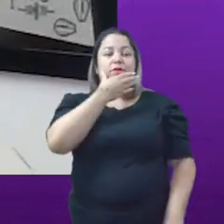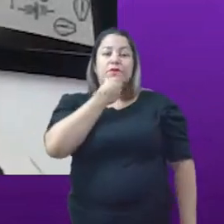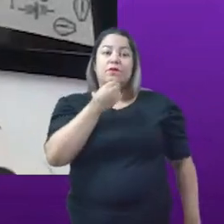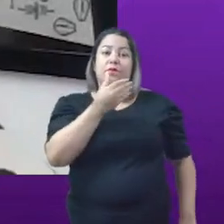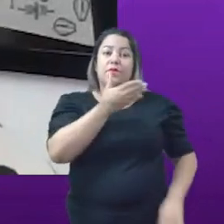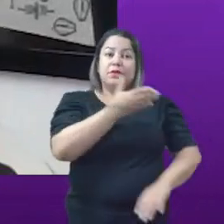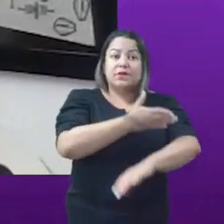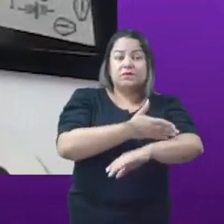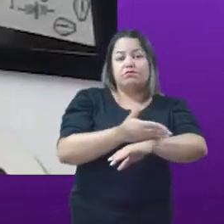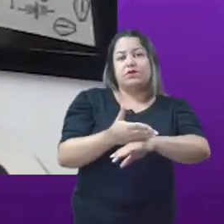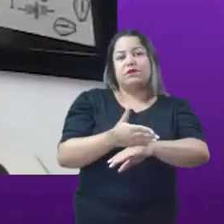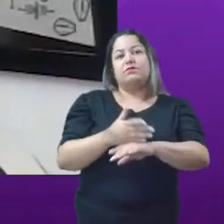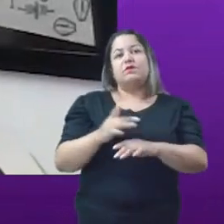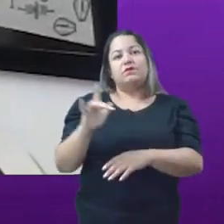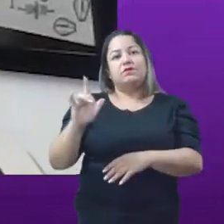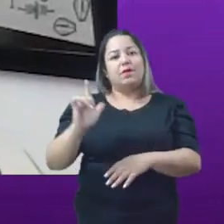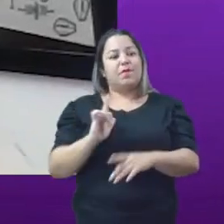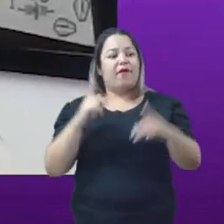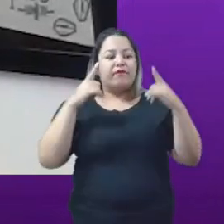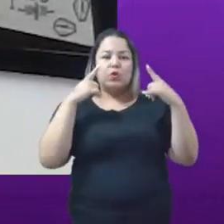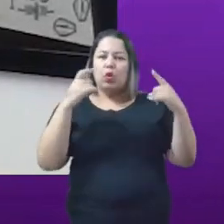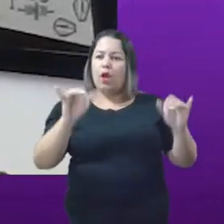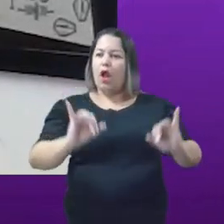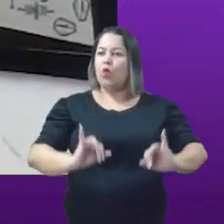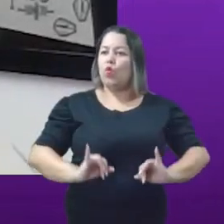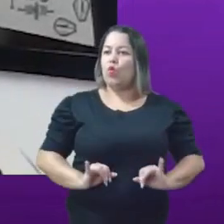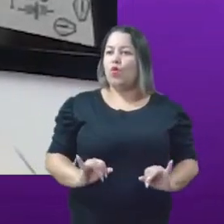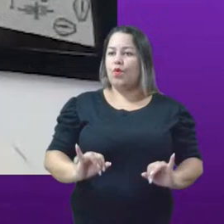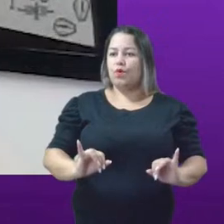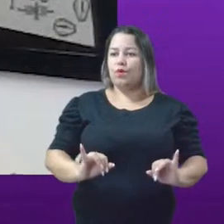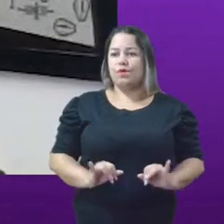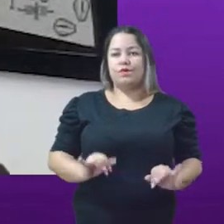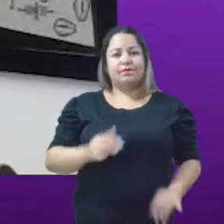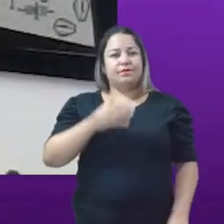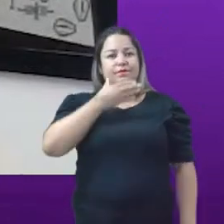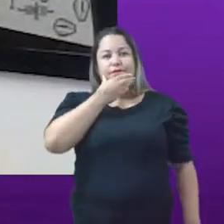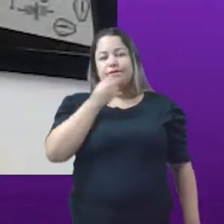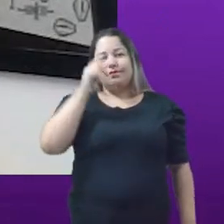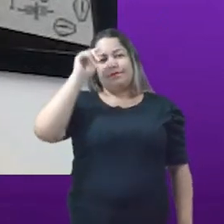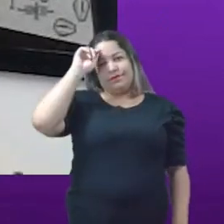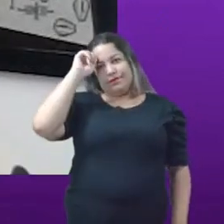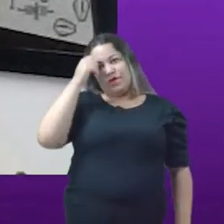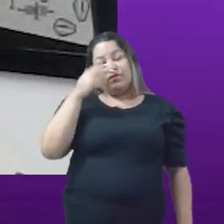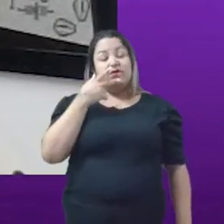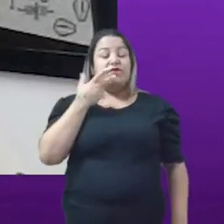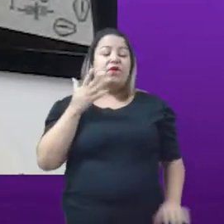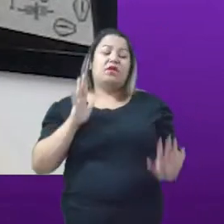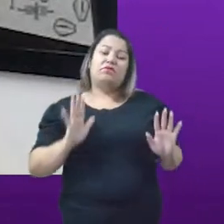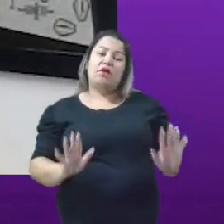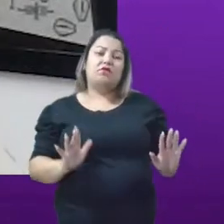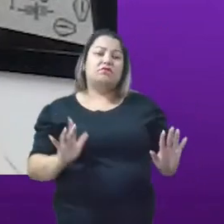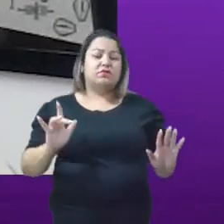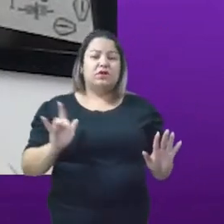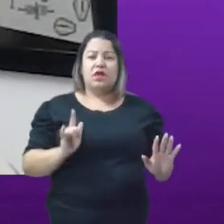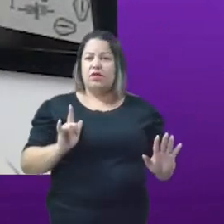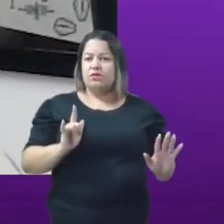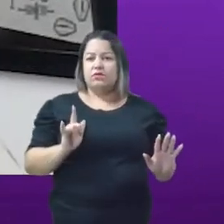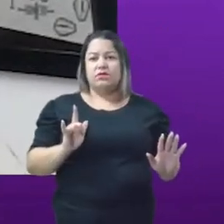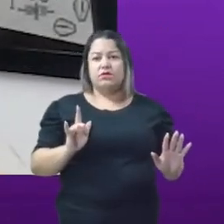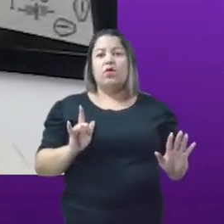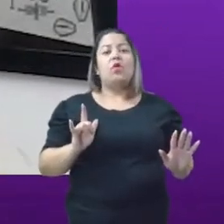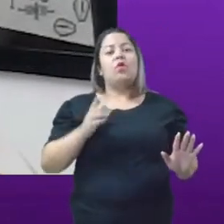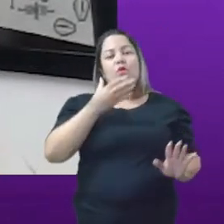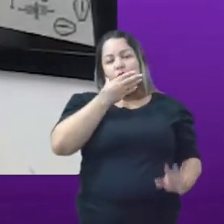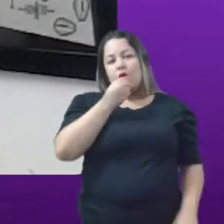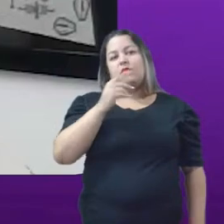tornam impunes diante da violência que sofrem, e os homens negros são punidos. Ah, Bruno, então você está falando que não tem que haver punição? Não. Os